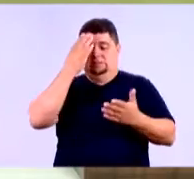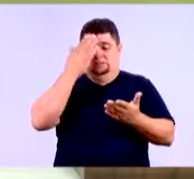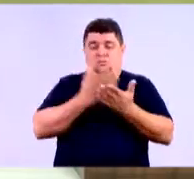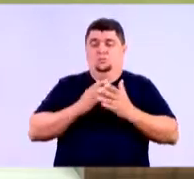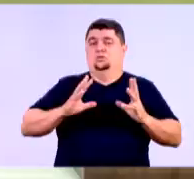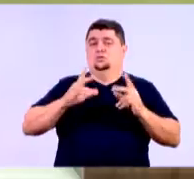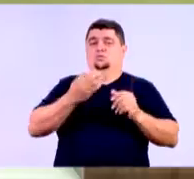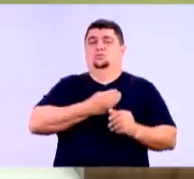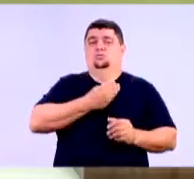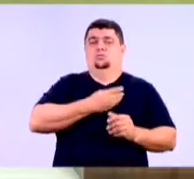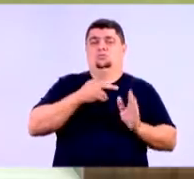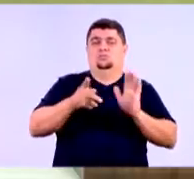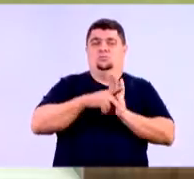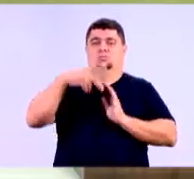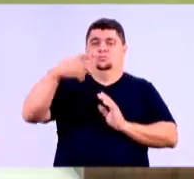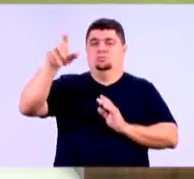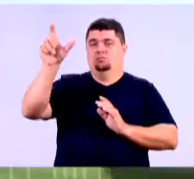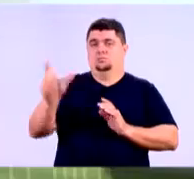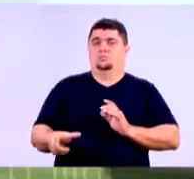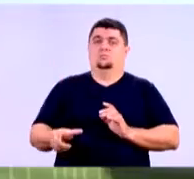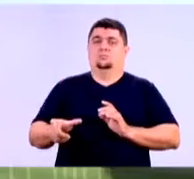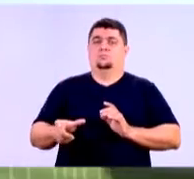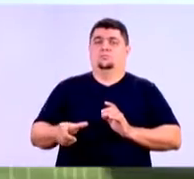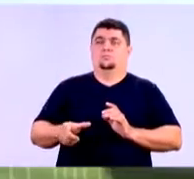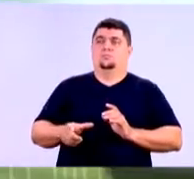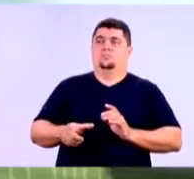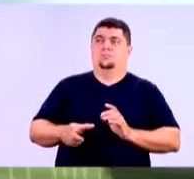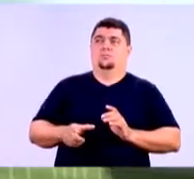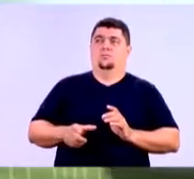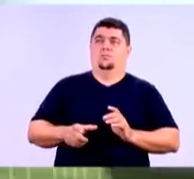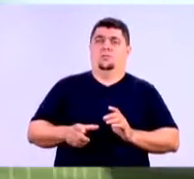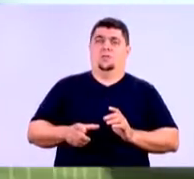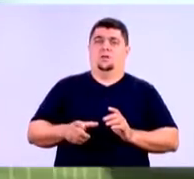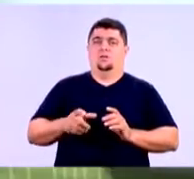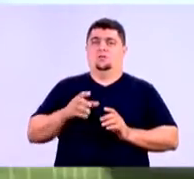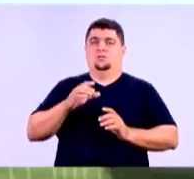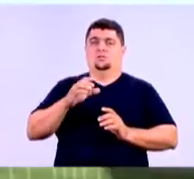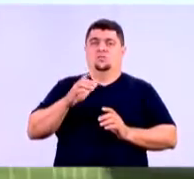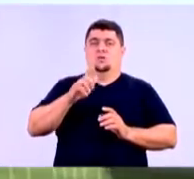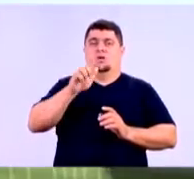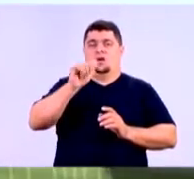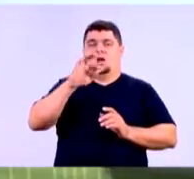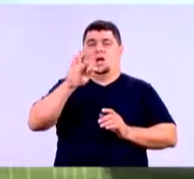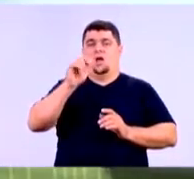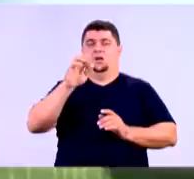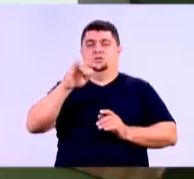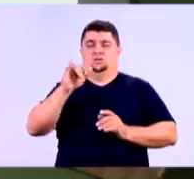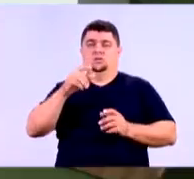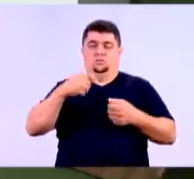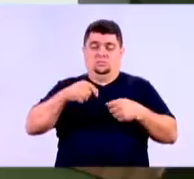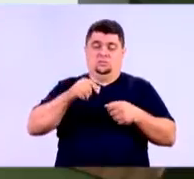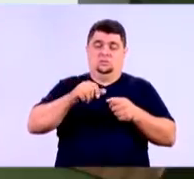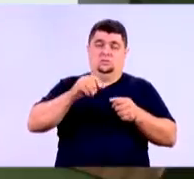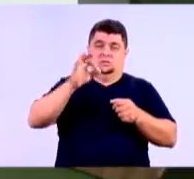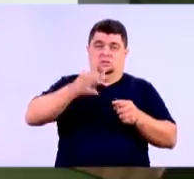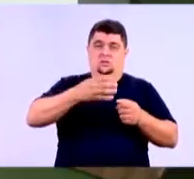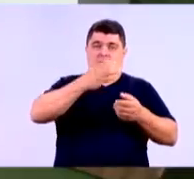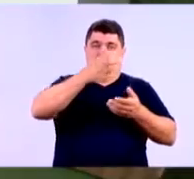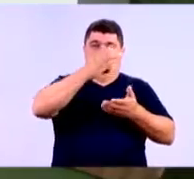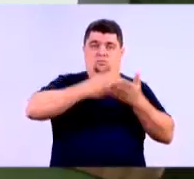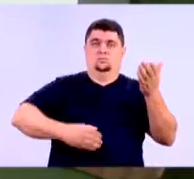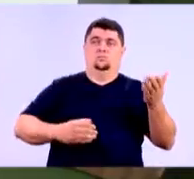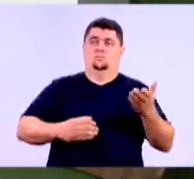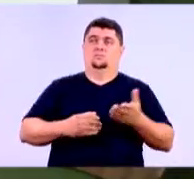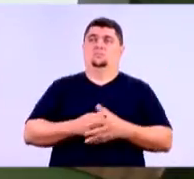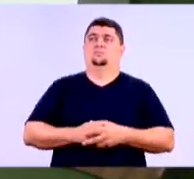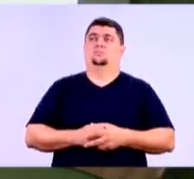fornecer o crédito para a pessoa. Só não está na ficha cadastral a ideia do capital garantidor, né? Que tem que estar num contrato à parte. Nós vamos